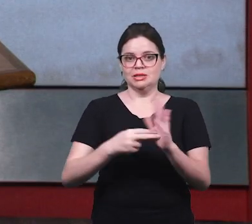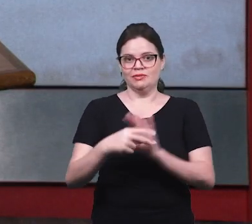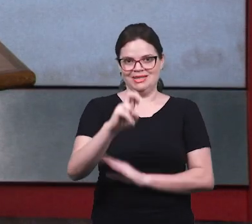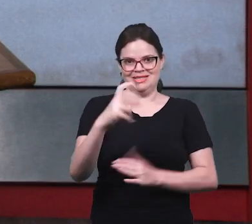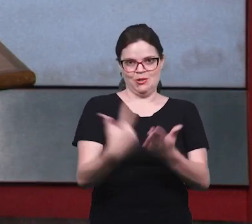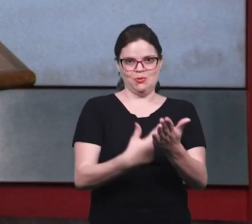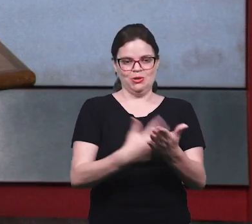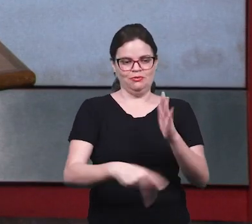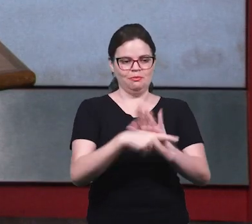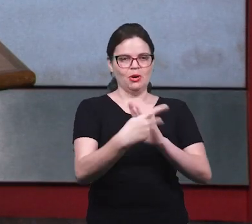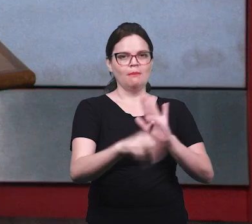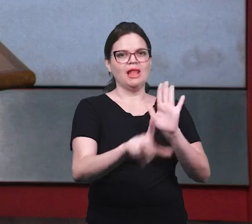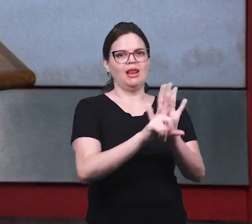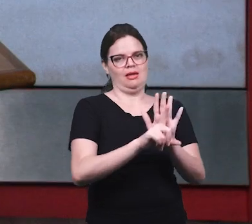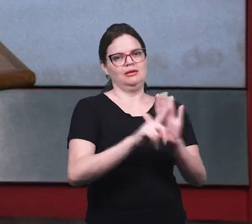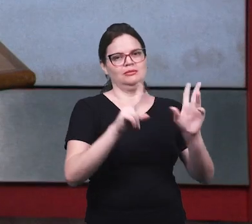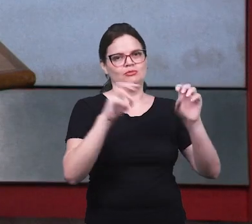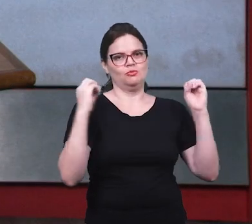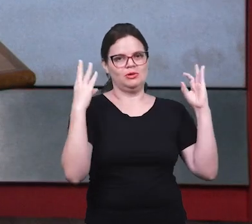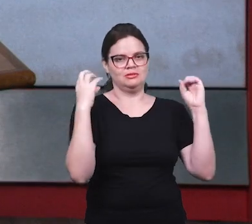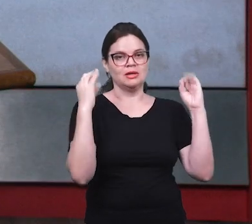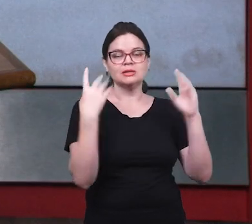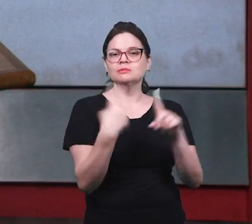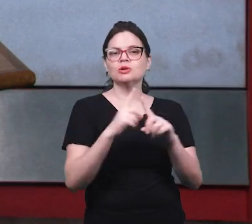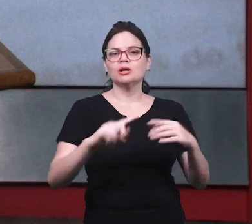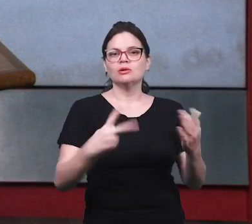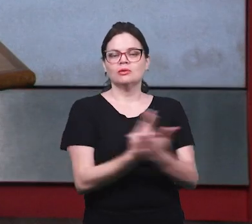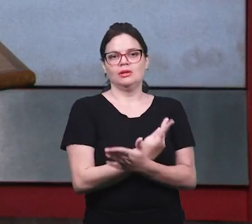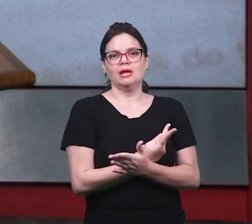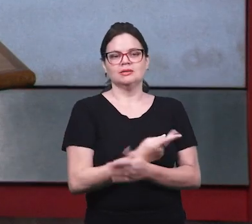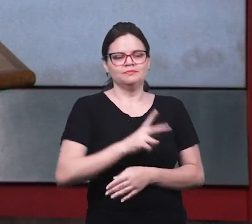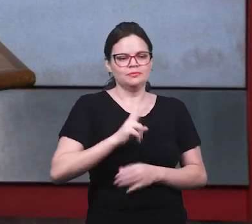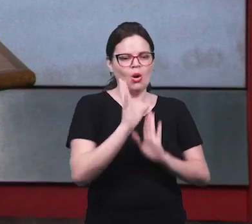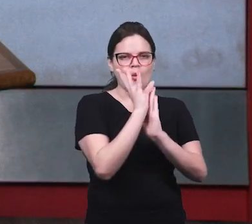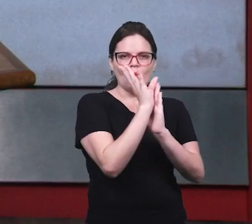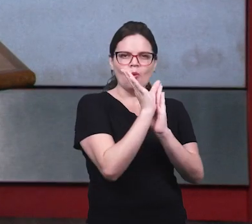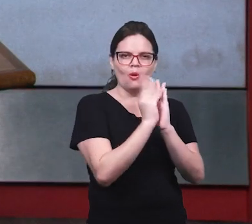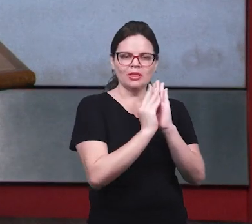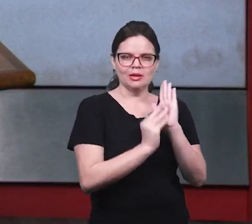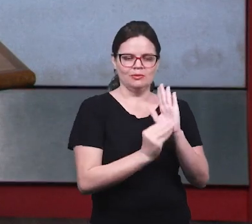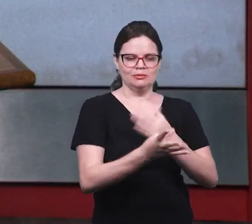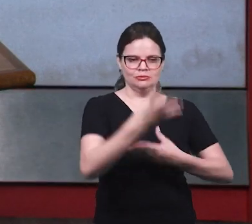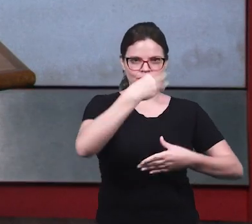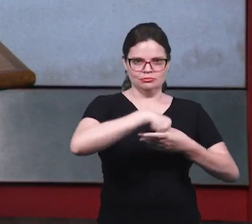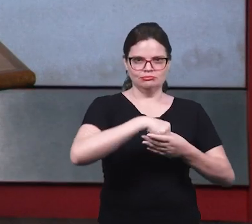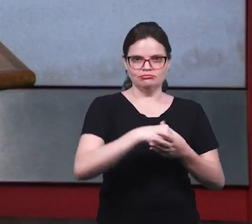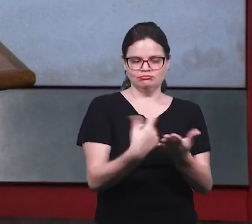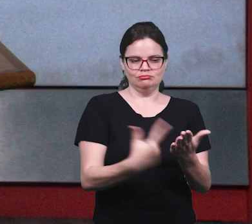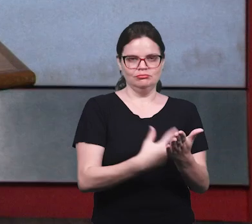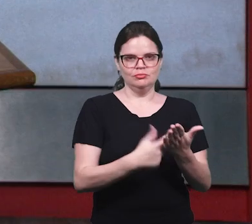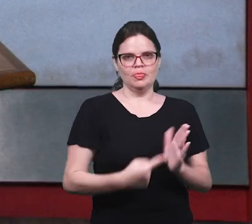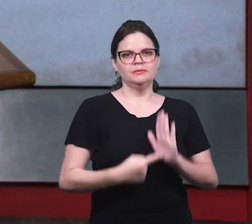ou os livros da lei, em virtude do fato de que a maior parte do conteúdo desses livros refere-se